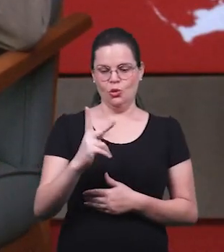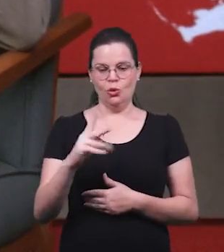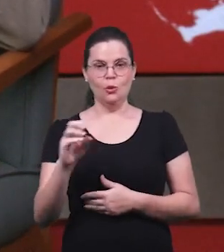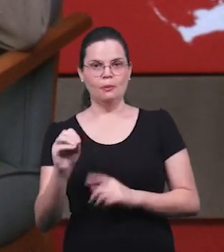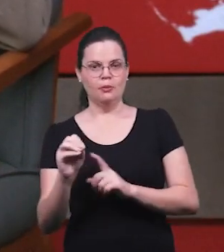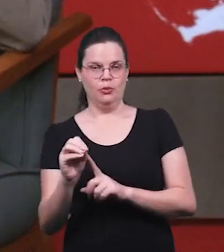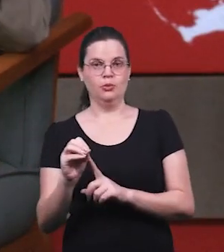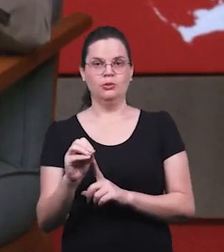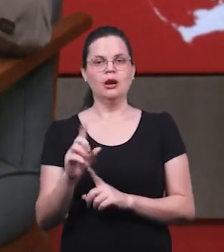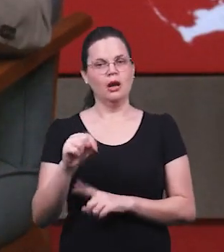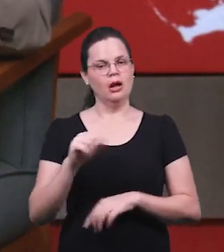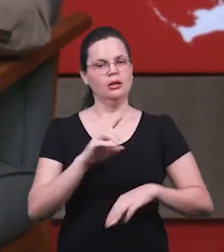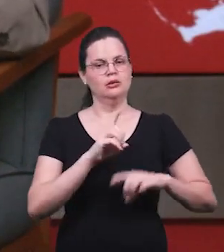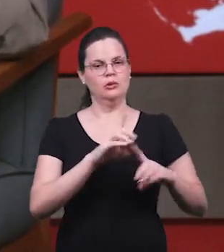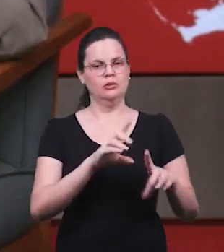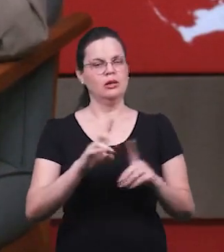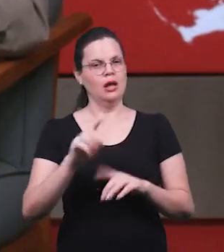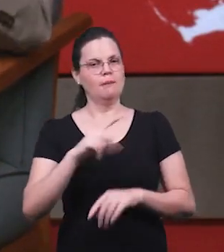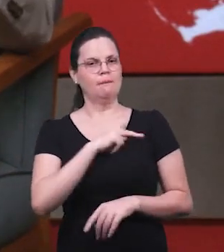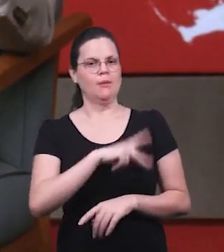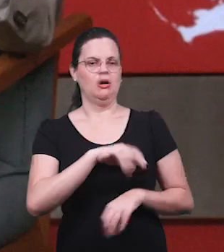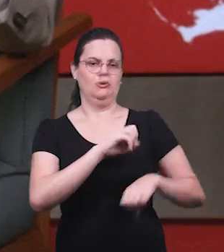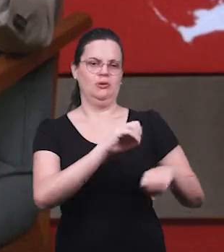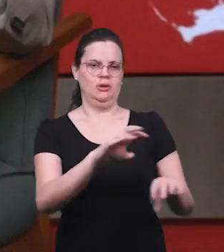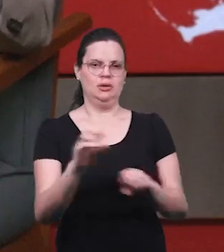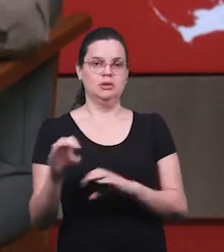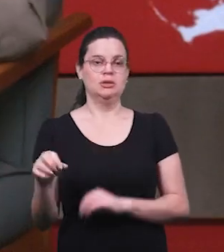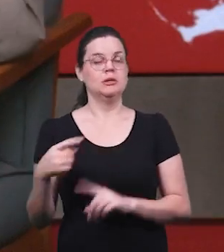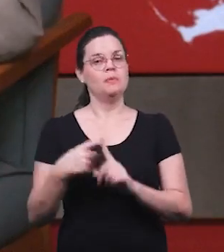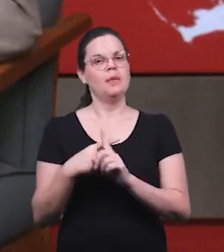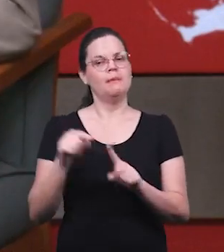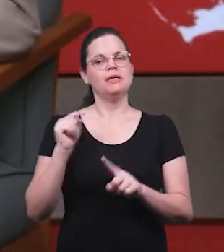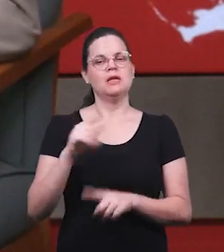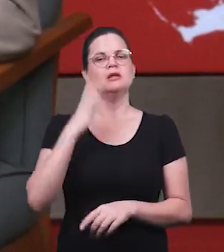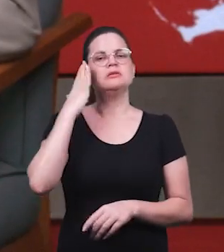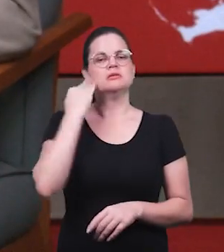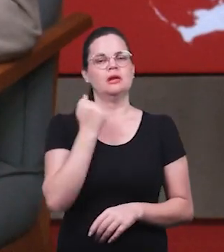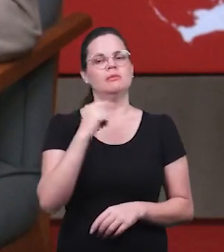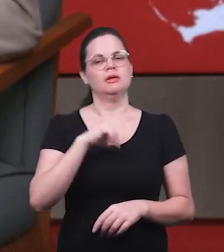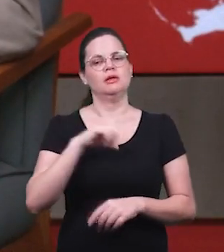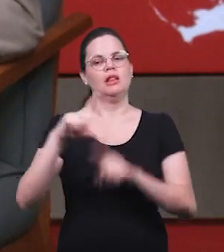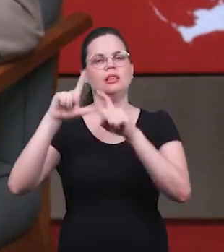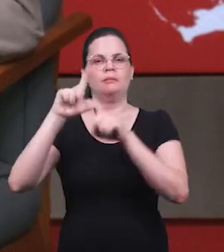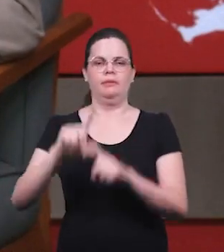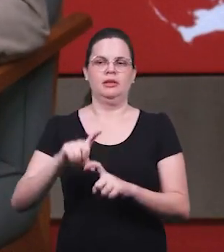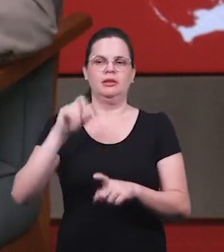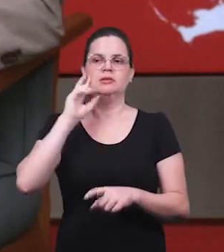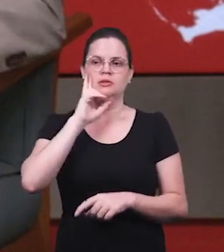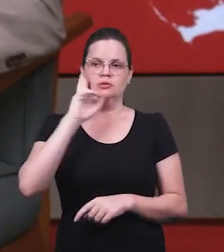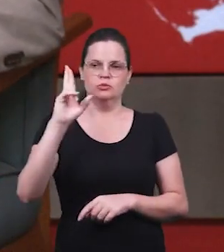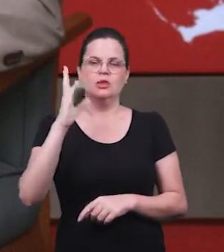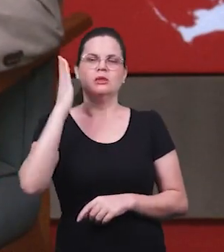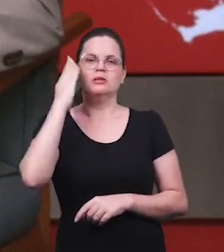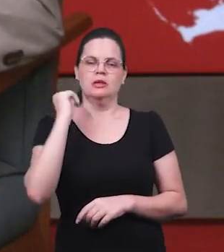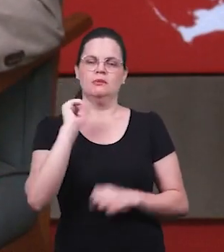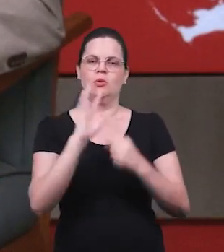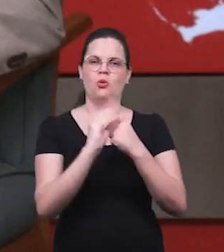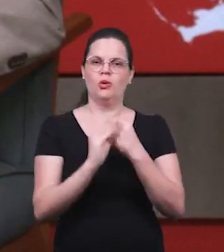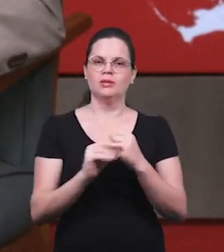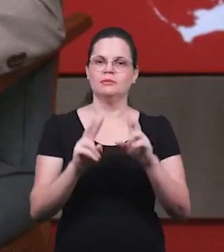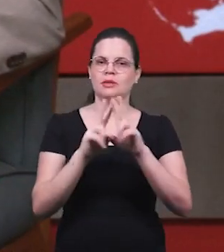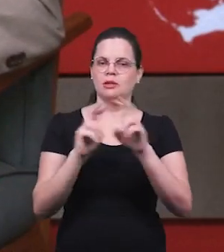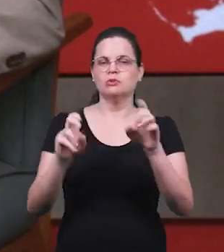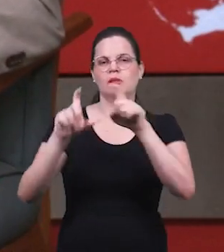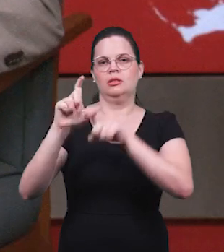dependência muito grande, de interdependência muito grande. Tanto que, quando eles tentaram